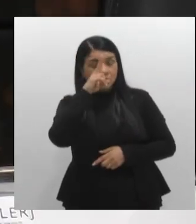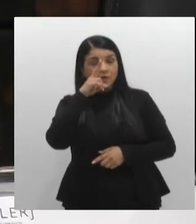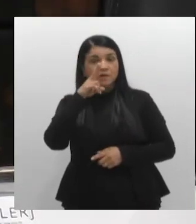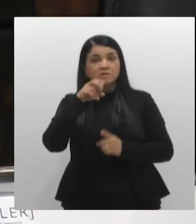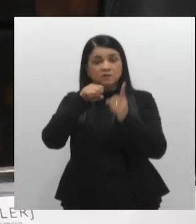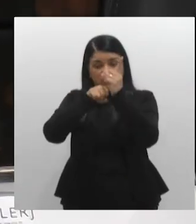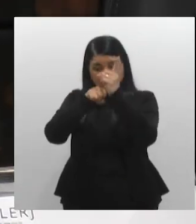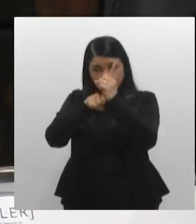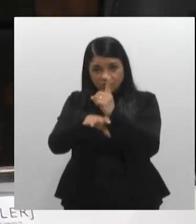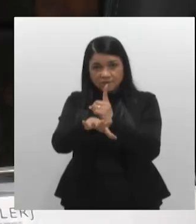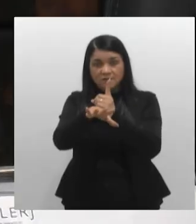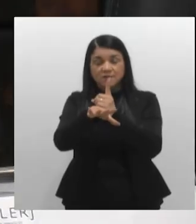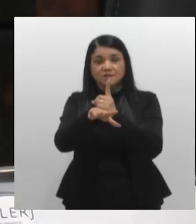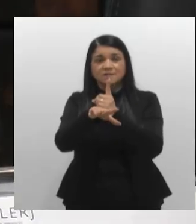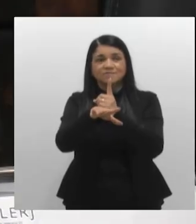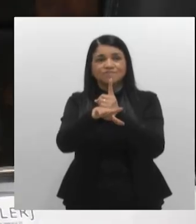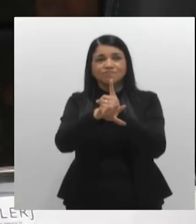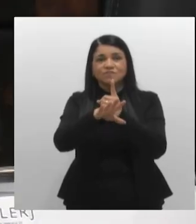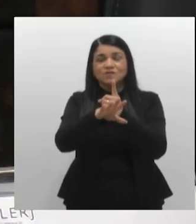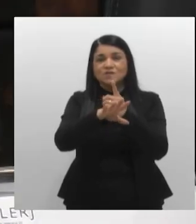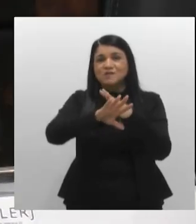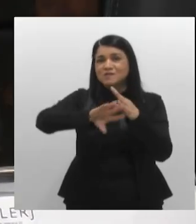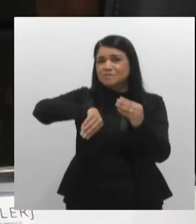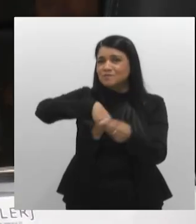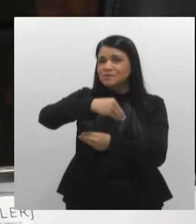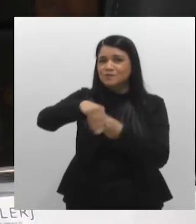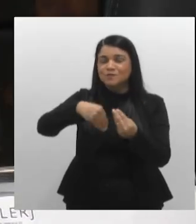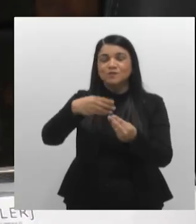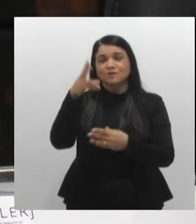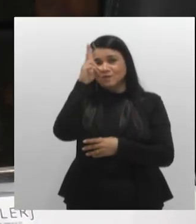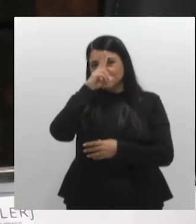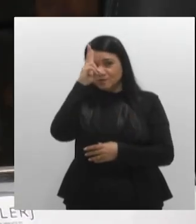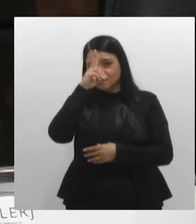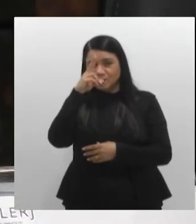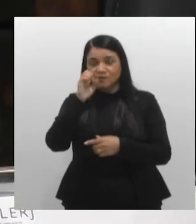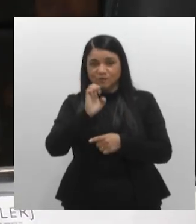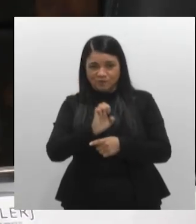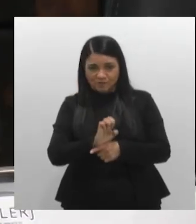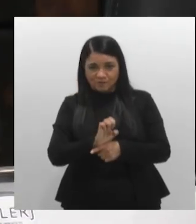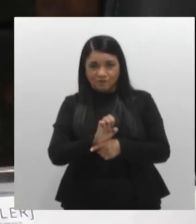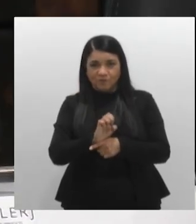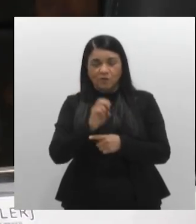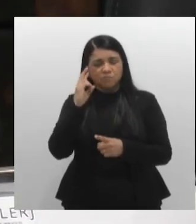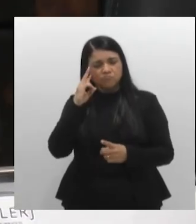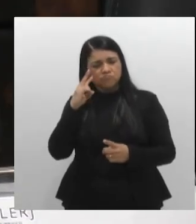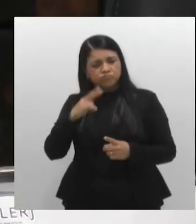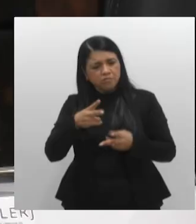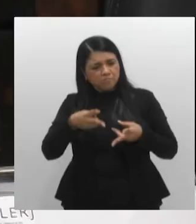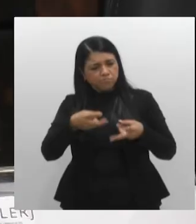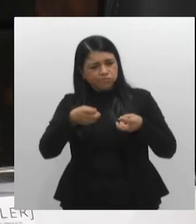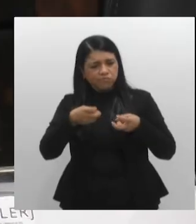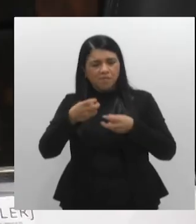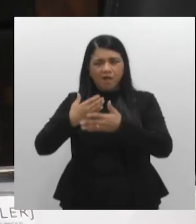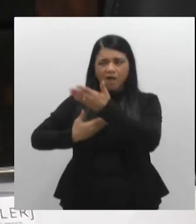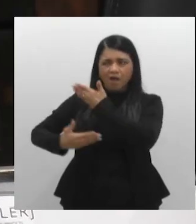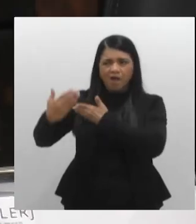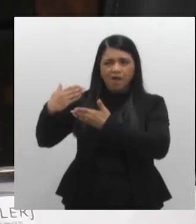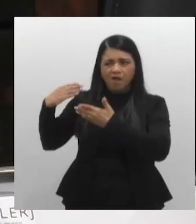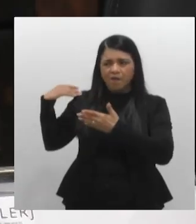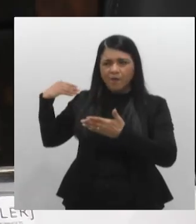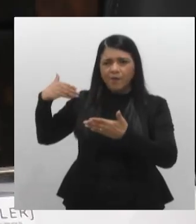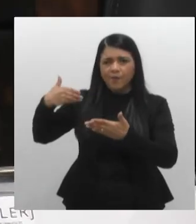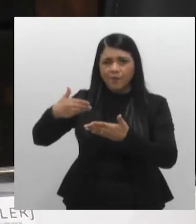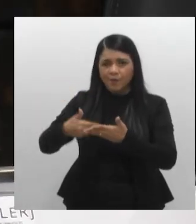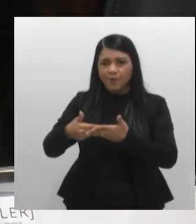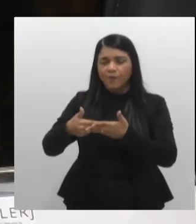Diocese se confunde com a própria história do nosso Estado. Quando olhamos para essa trajetória, percebemos